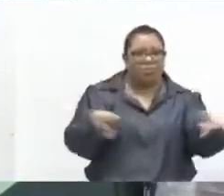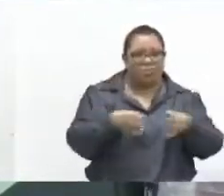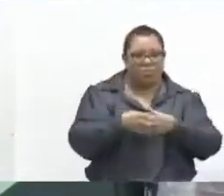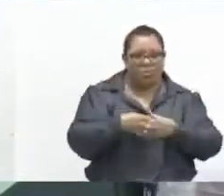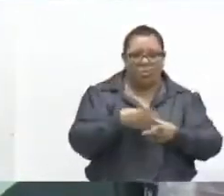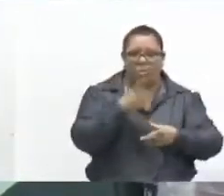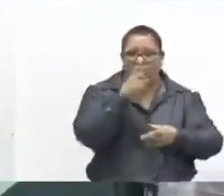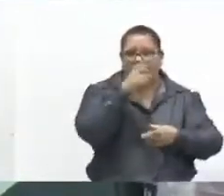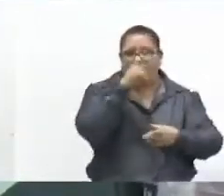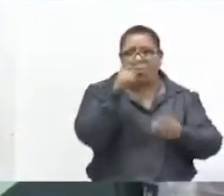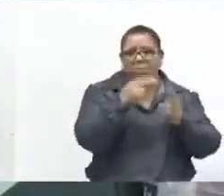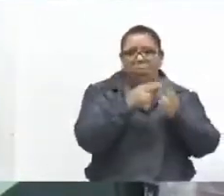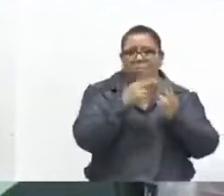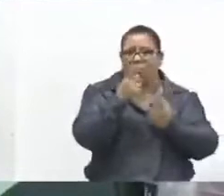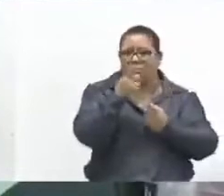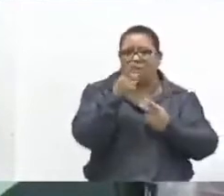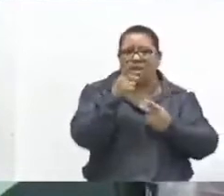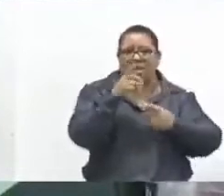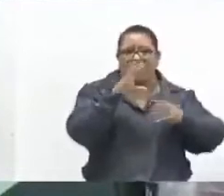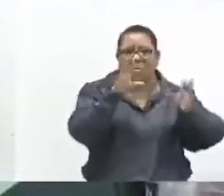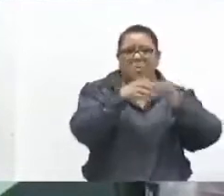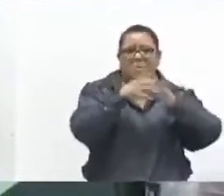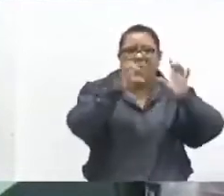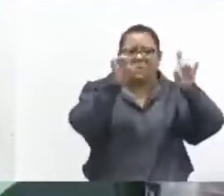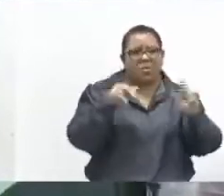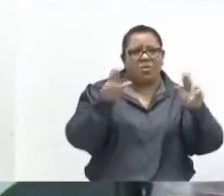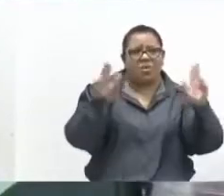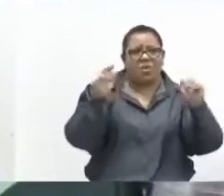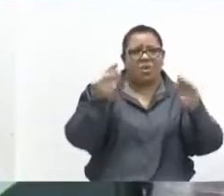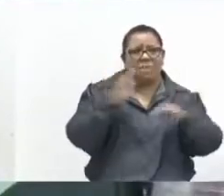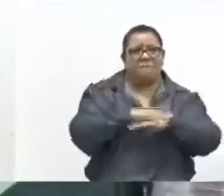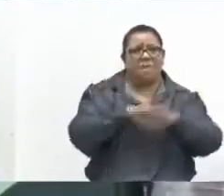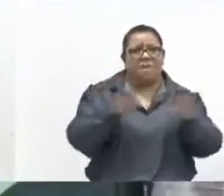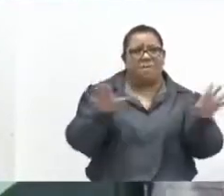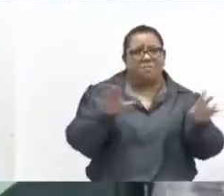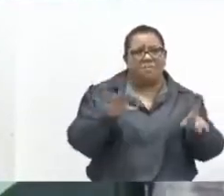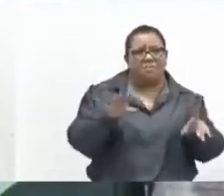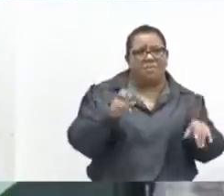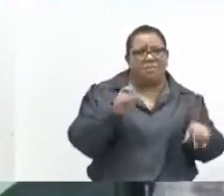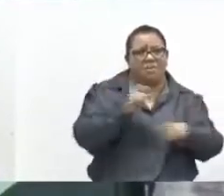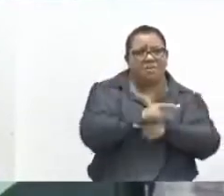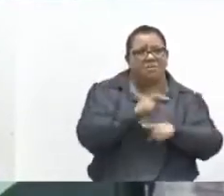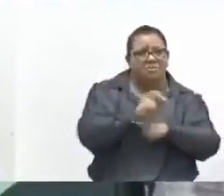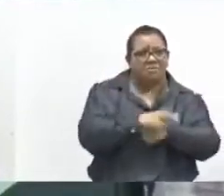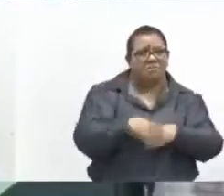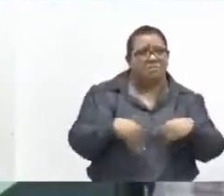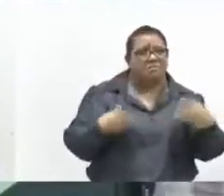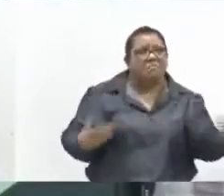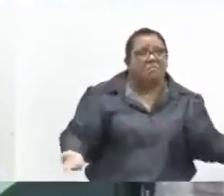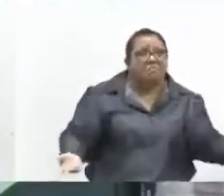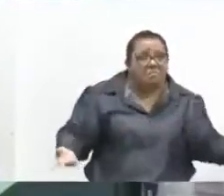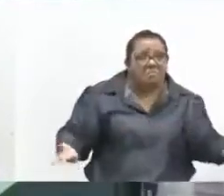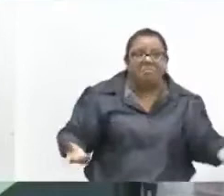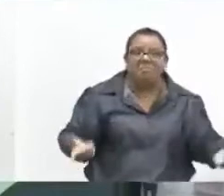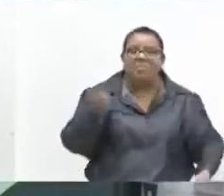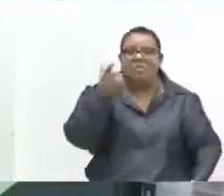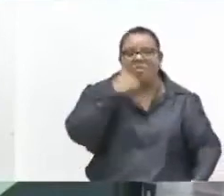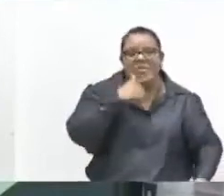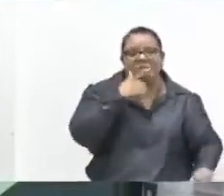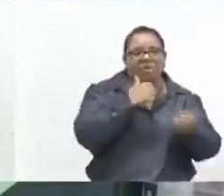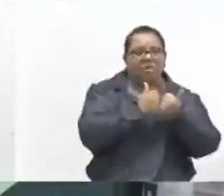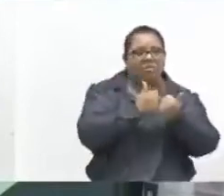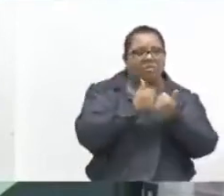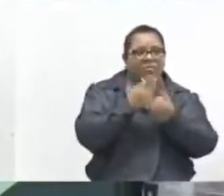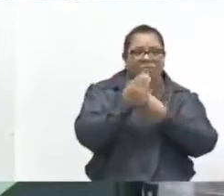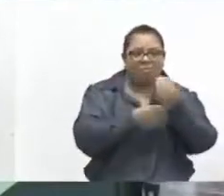turma especial lá naquele município, e nunca mais as pessoas viram ou antes também não vão ver. Então, como esse estudante consegue ser auxiliado?